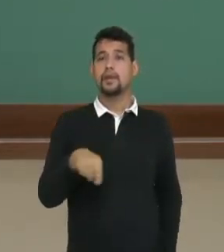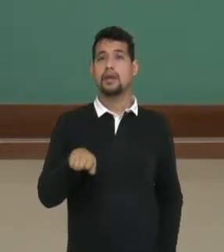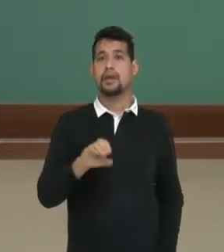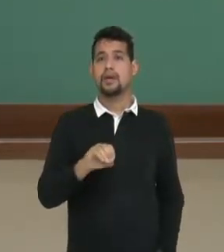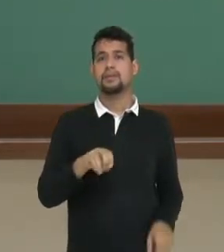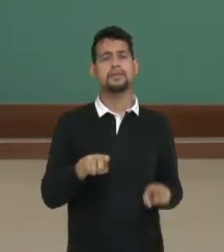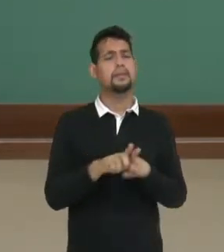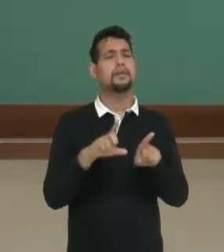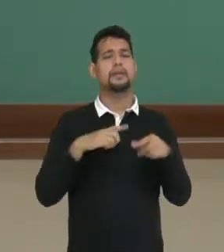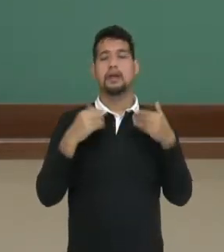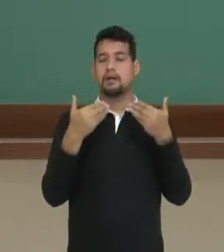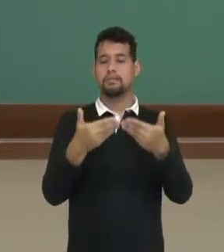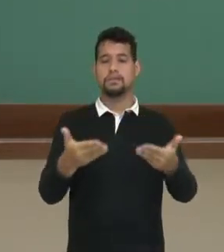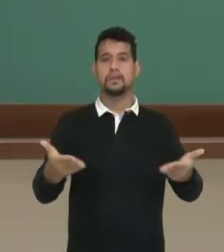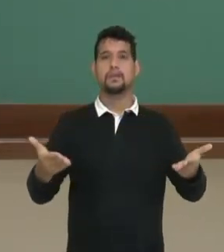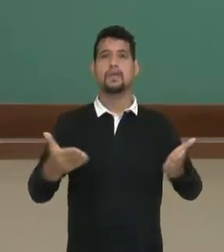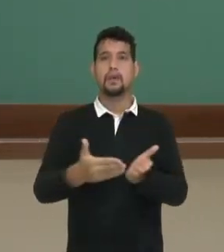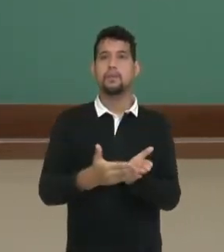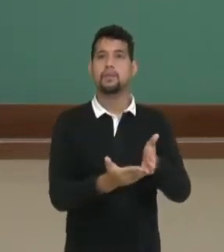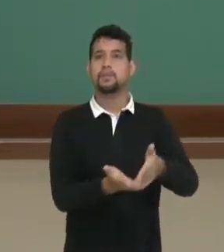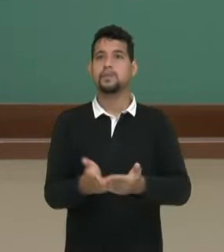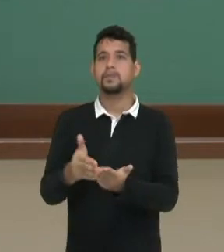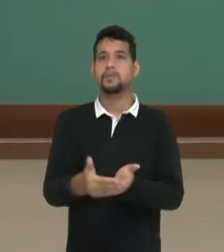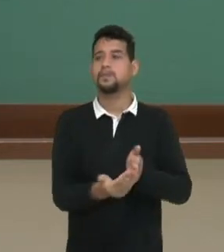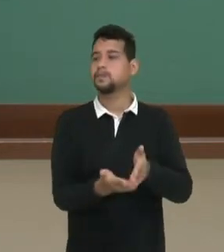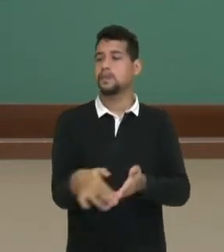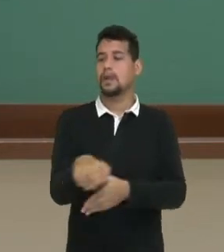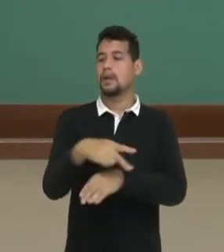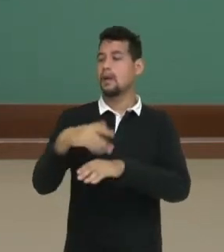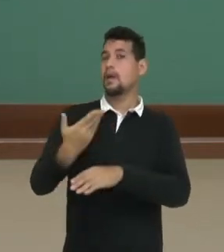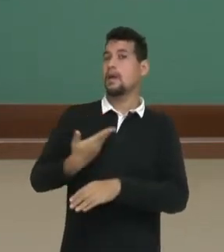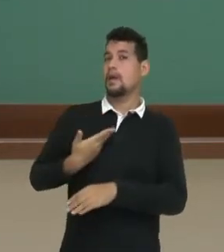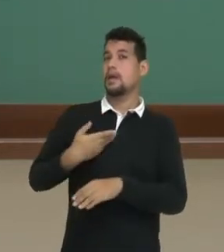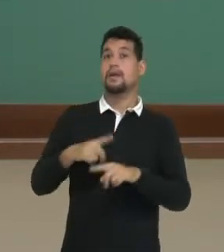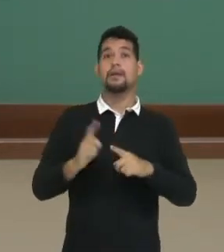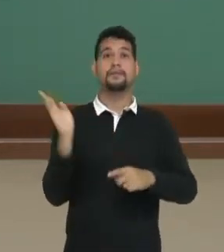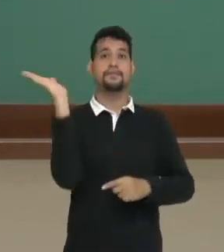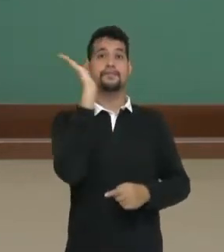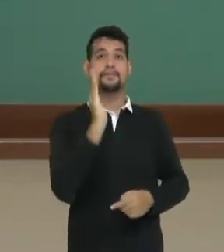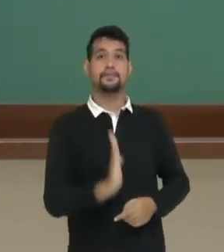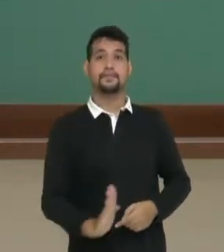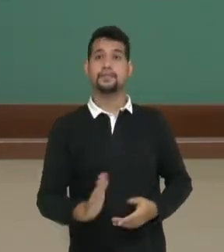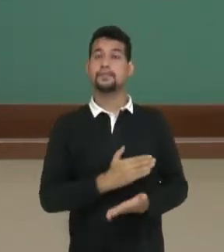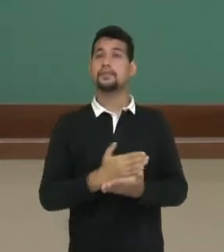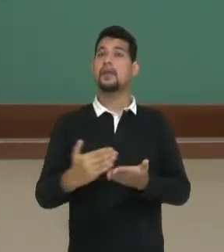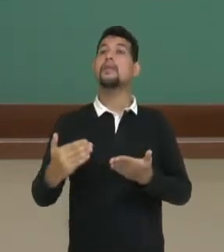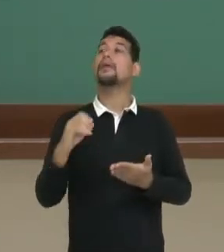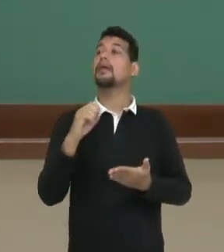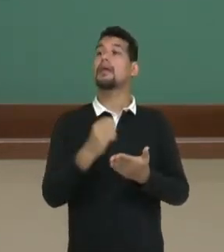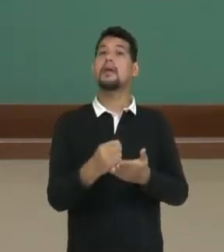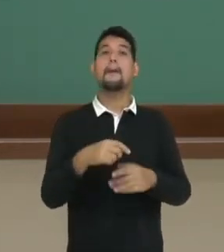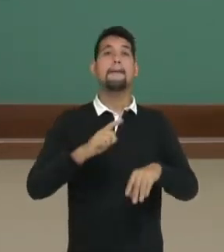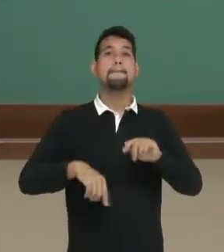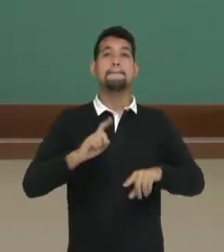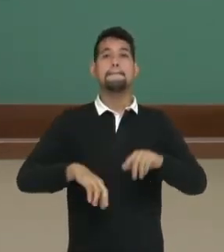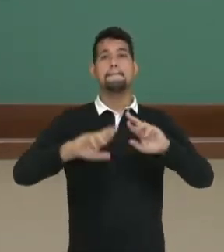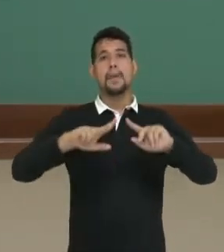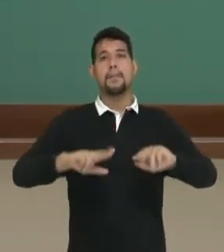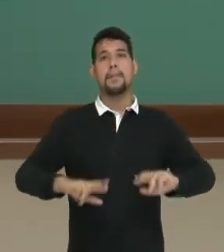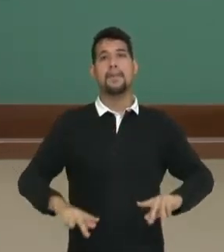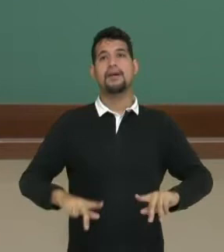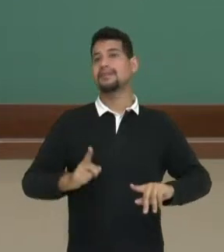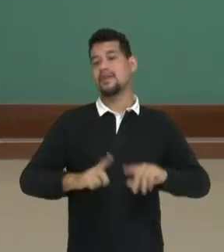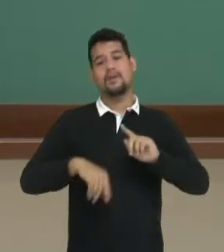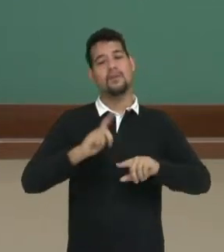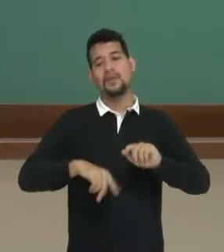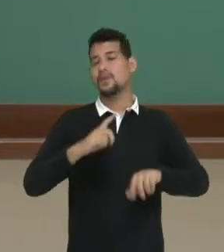a abertura dos portos às nações amigas. E o Brasil começa então a receber produtos que não eram